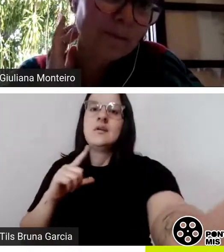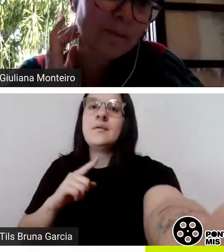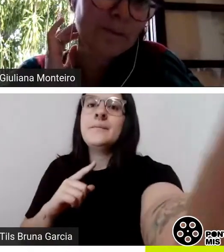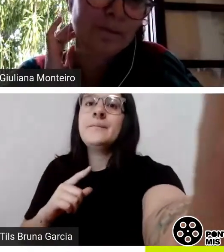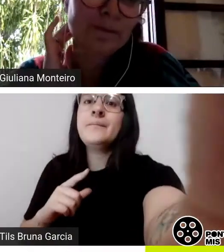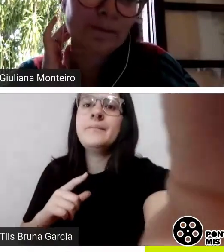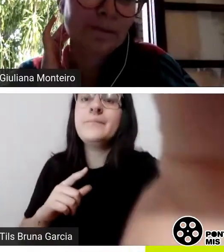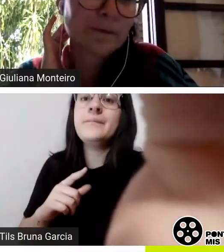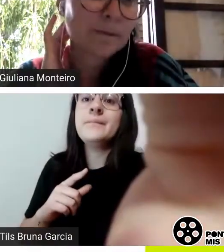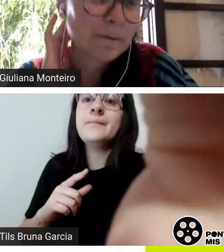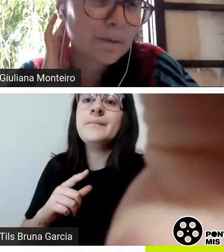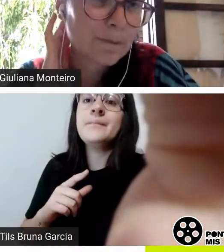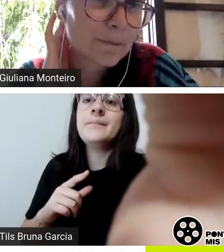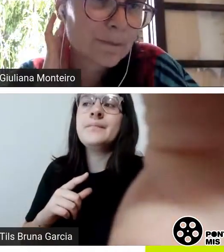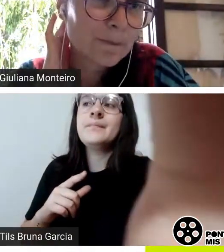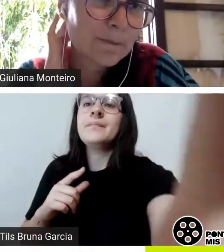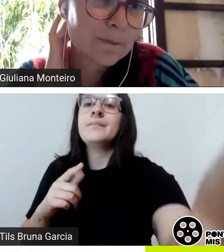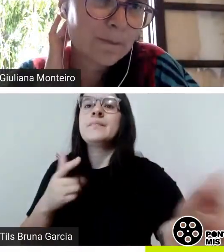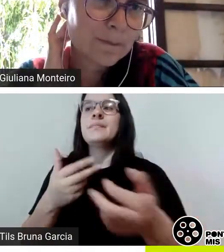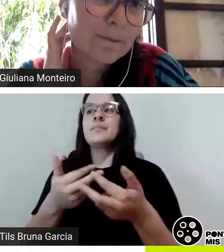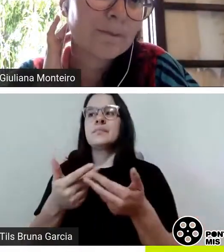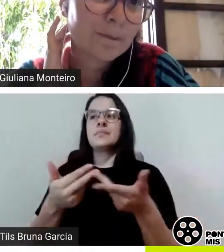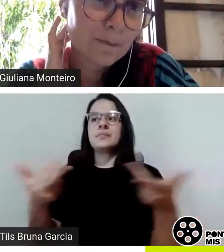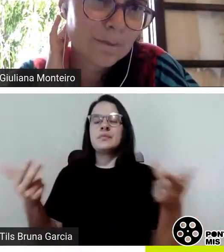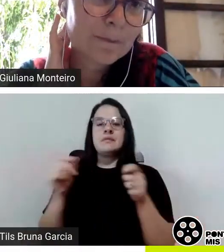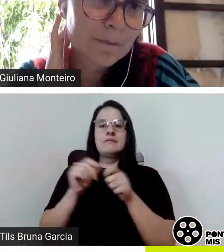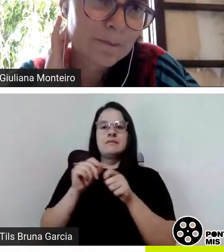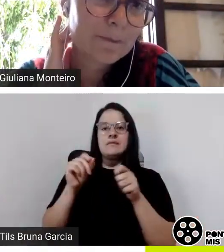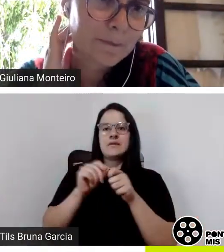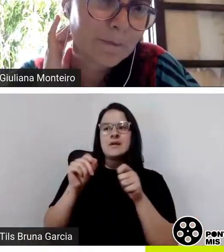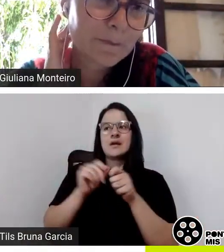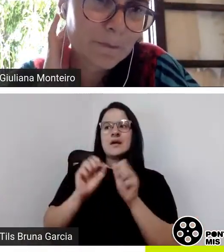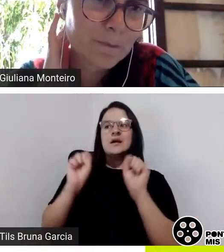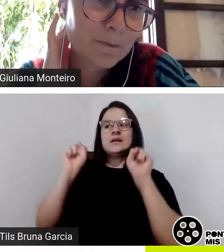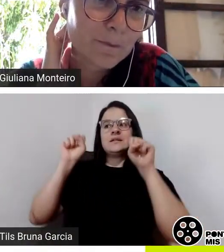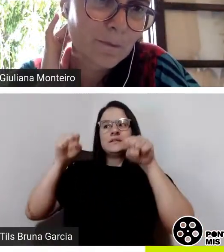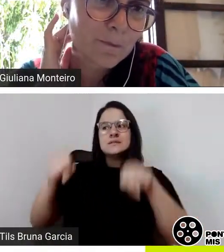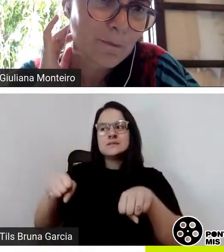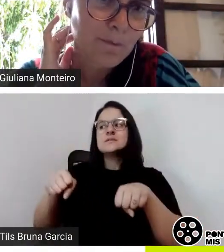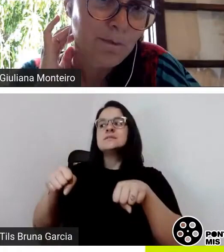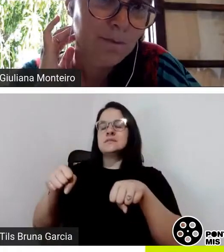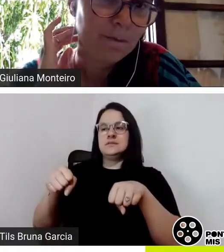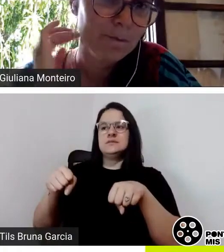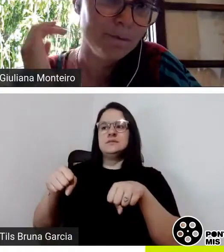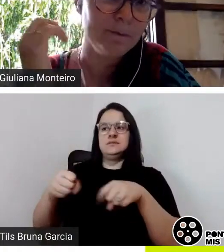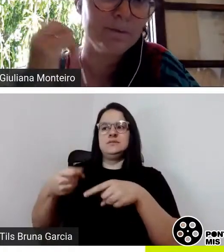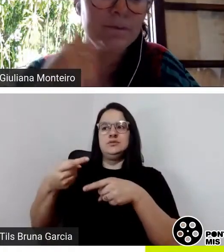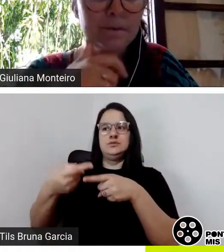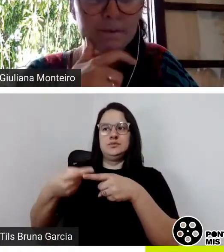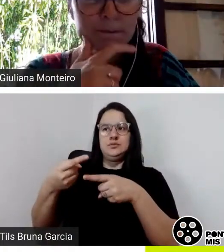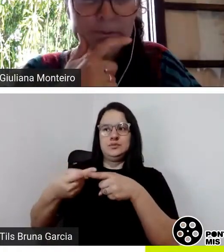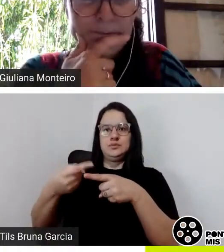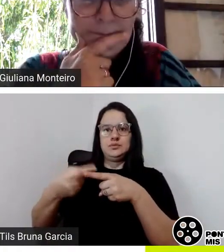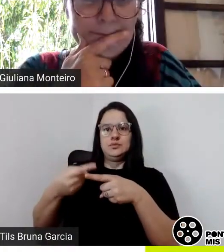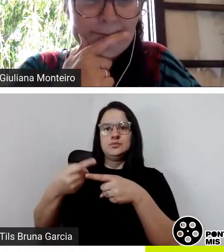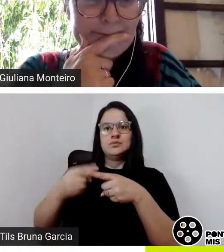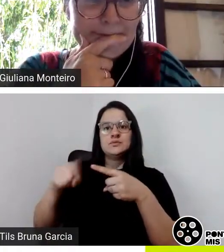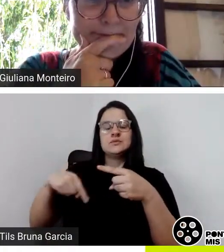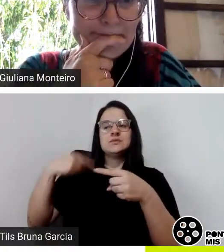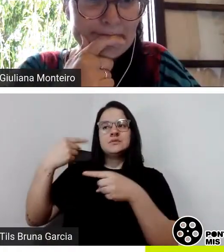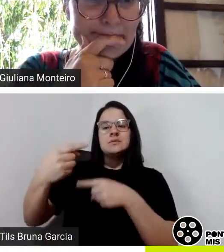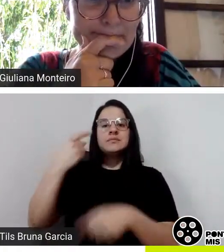dramaturgia, ela sempre foi seriada. Sempre foi seriada. Quando, desde a... Ninguém sentou